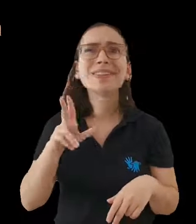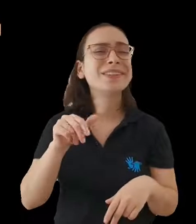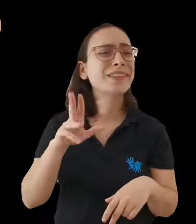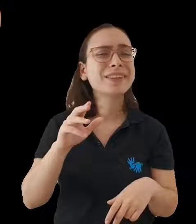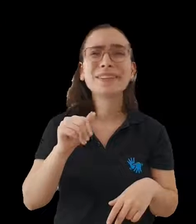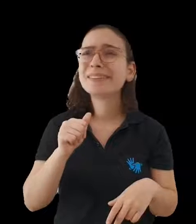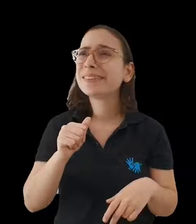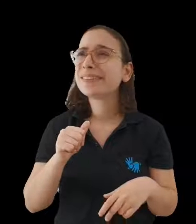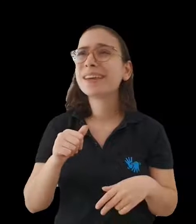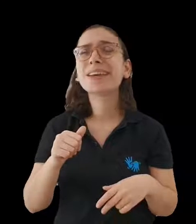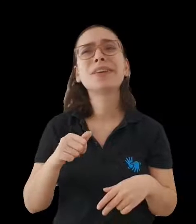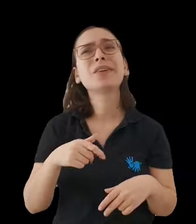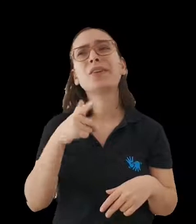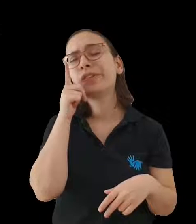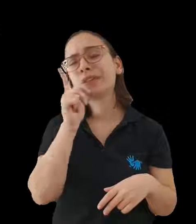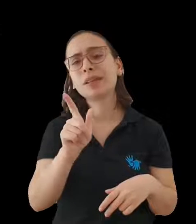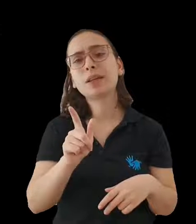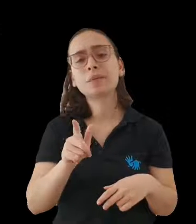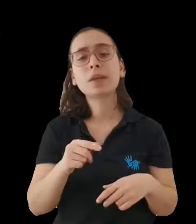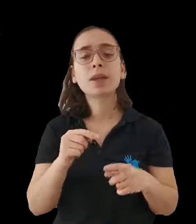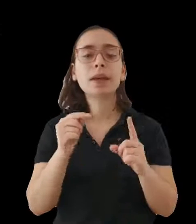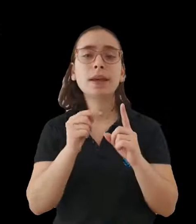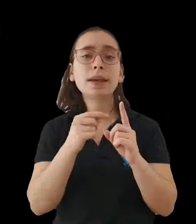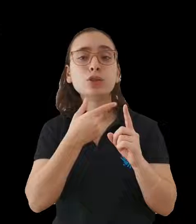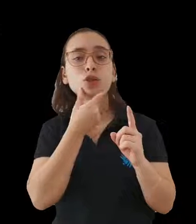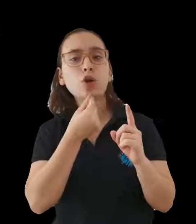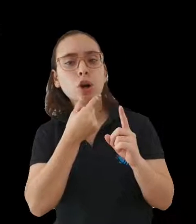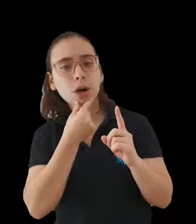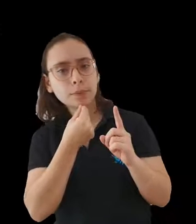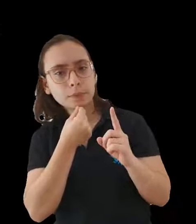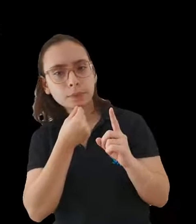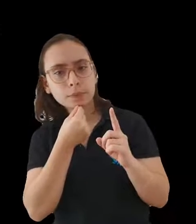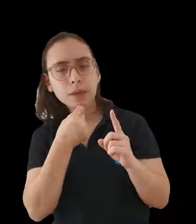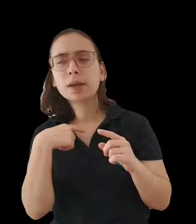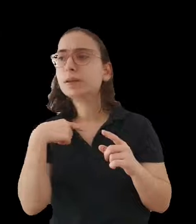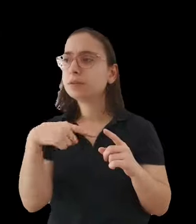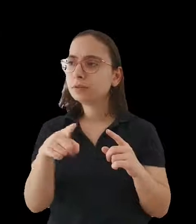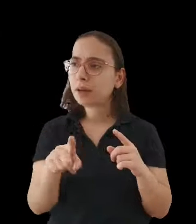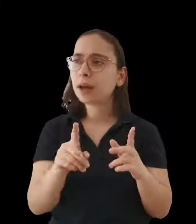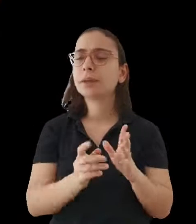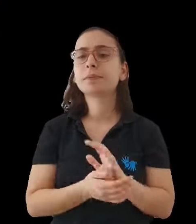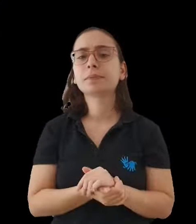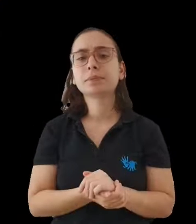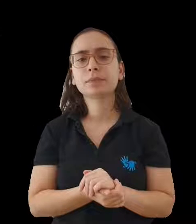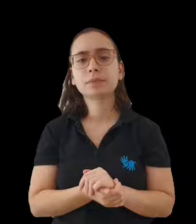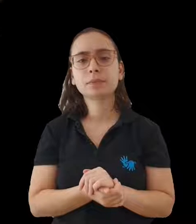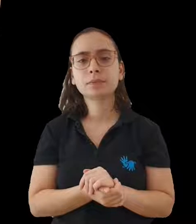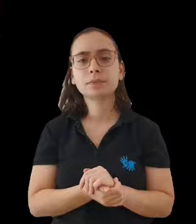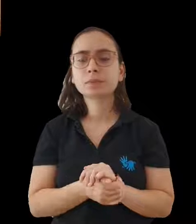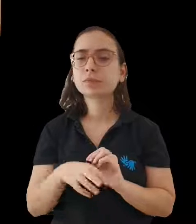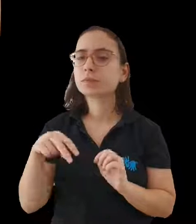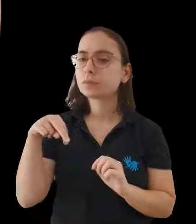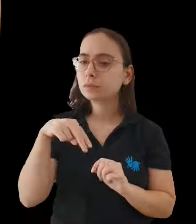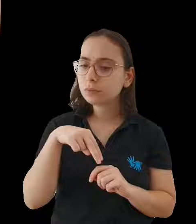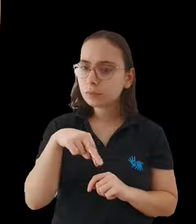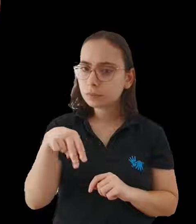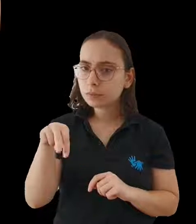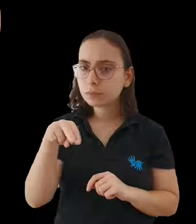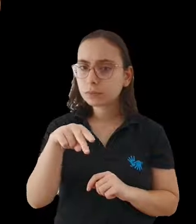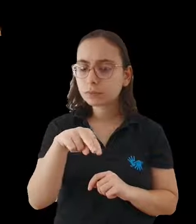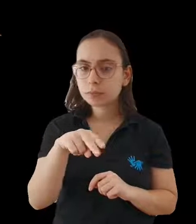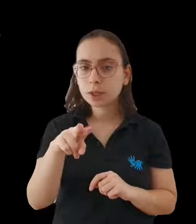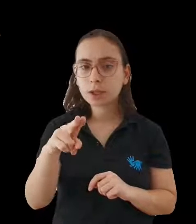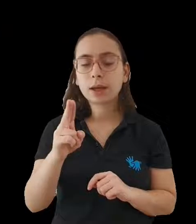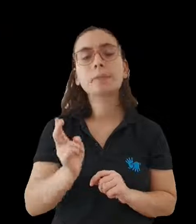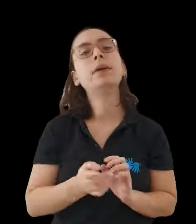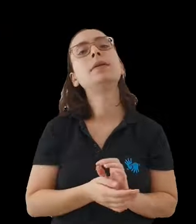e aí esse rapaz, ele resolve entrar na disputa, né? Só que no caminho dele, da casa dele, aí vocês